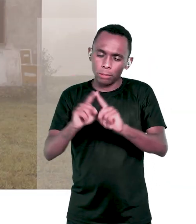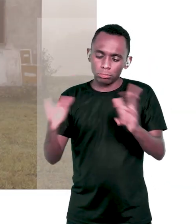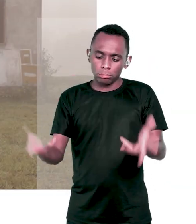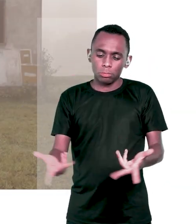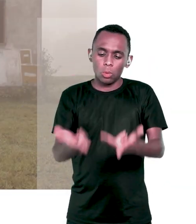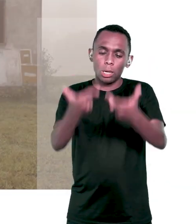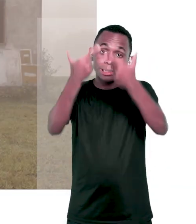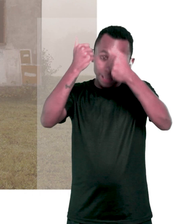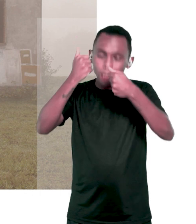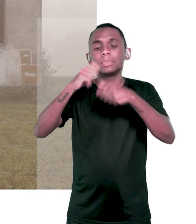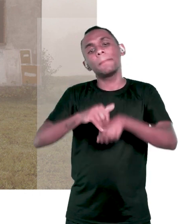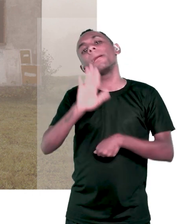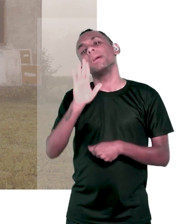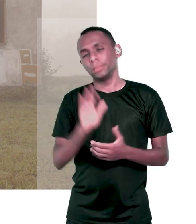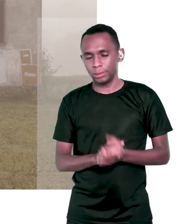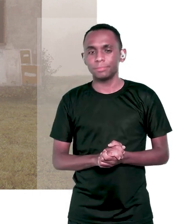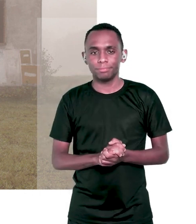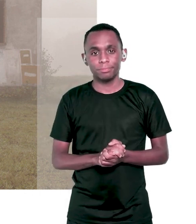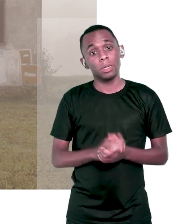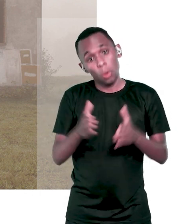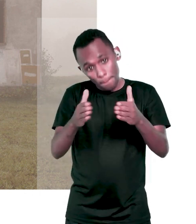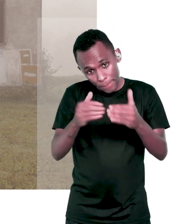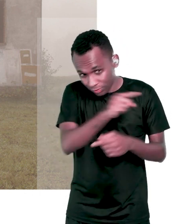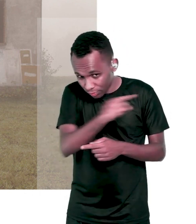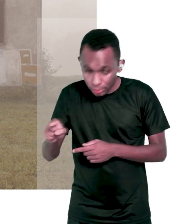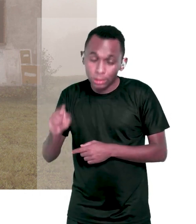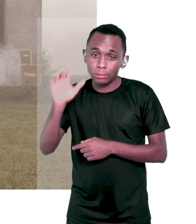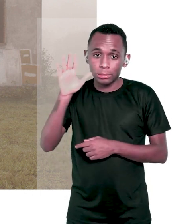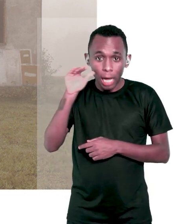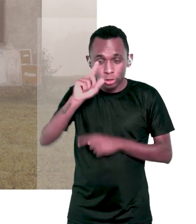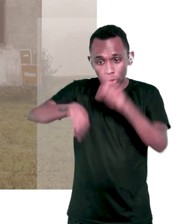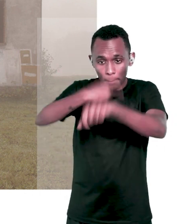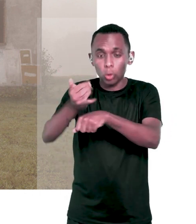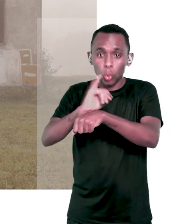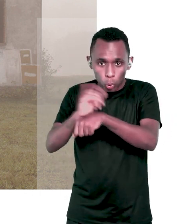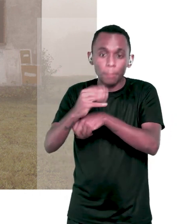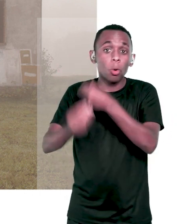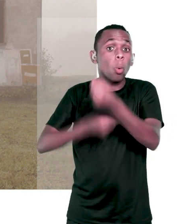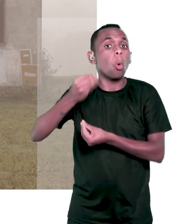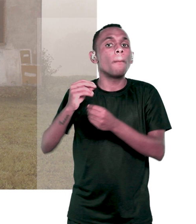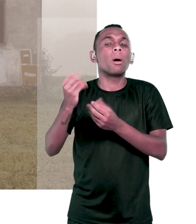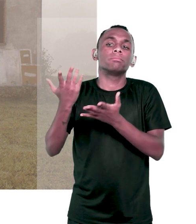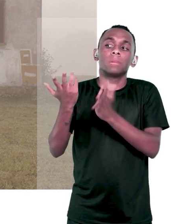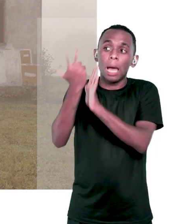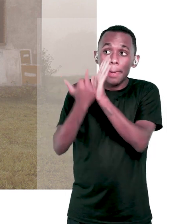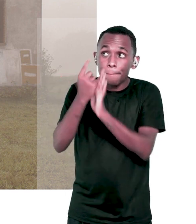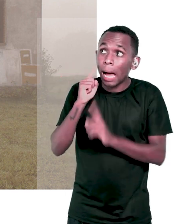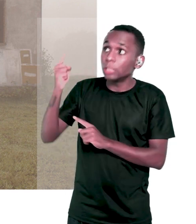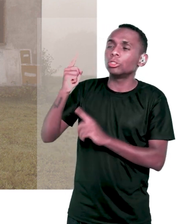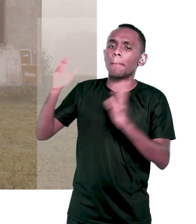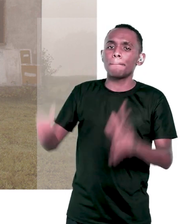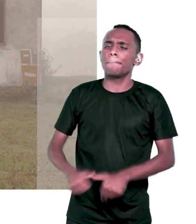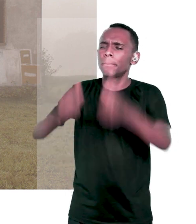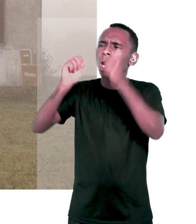Nessa obra, o que nós temos é uma primeira parte com um personagem